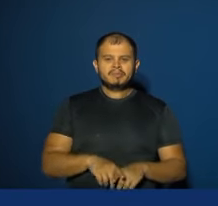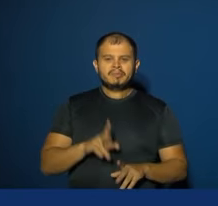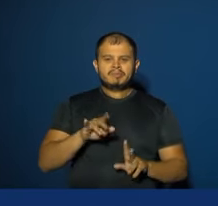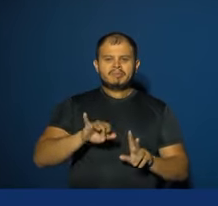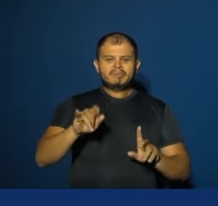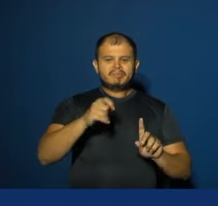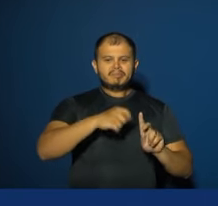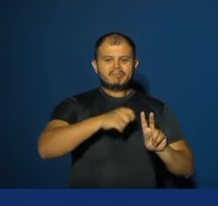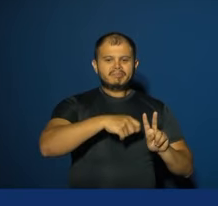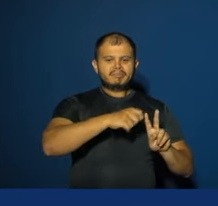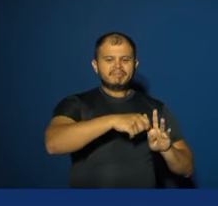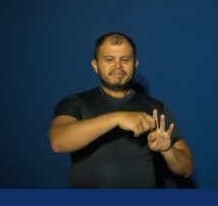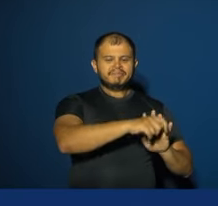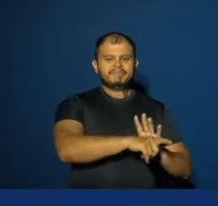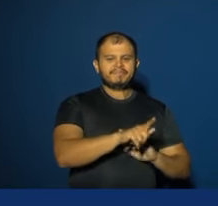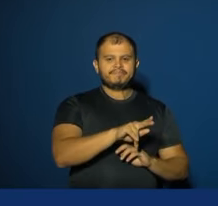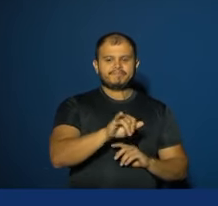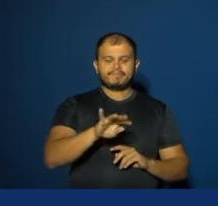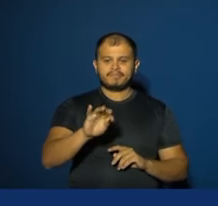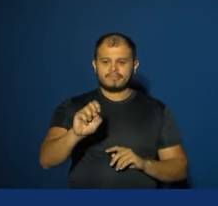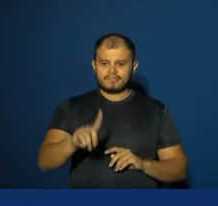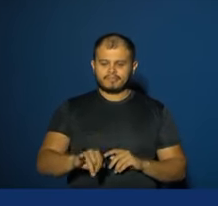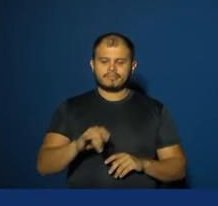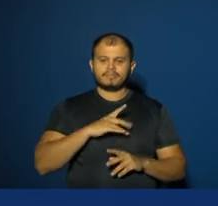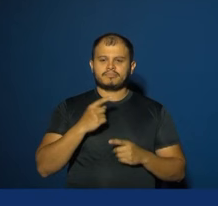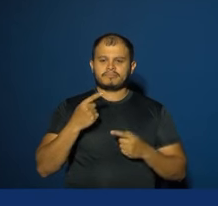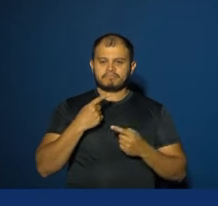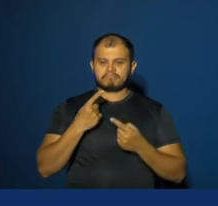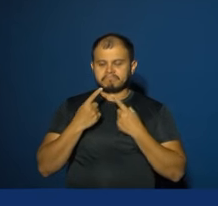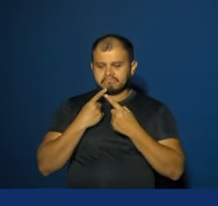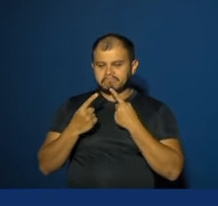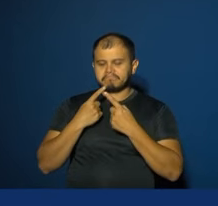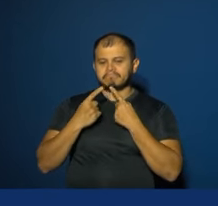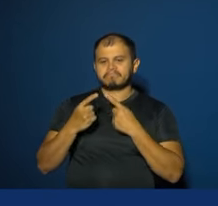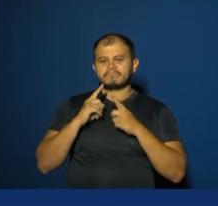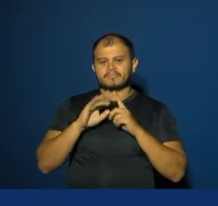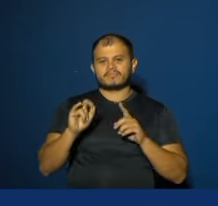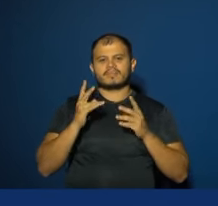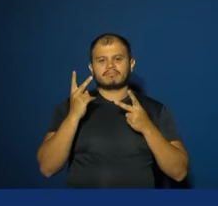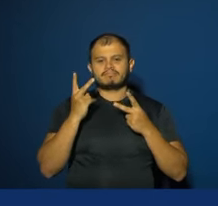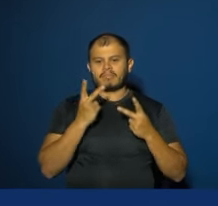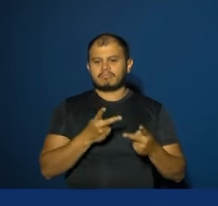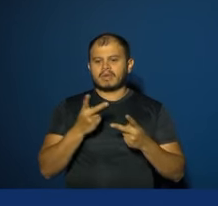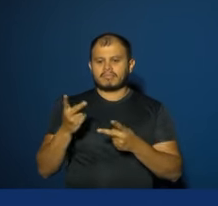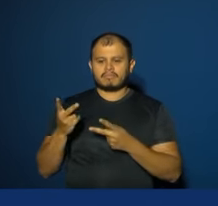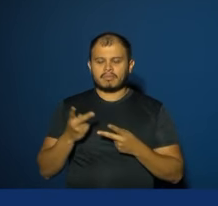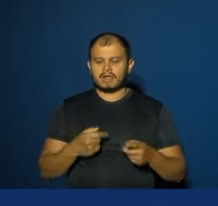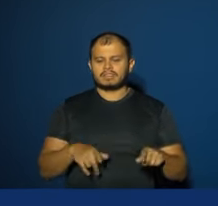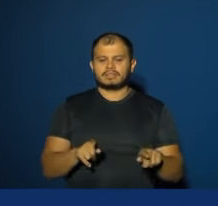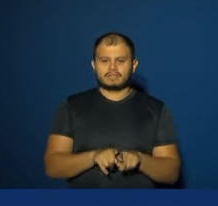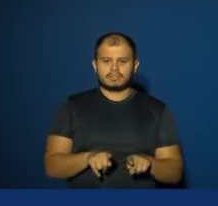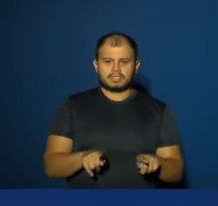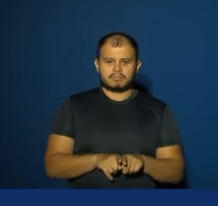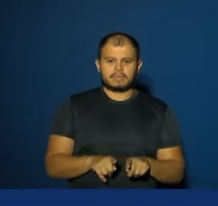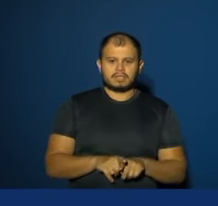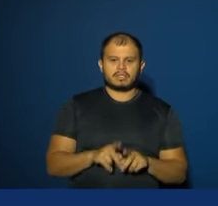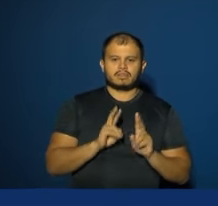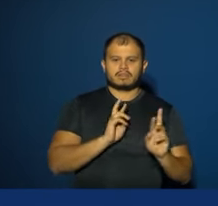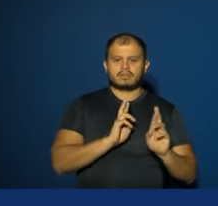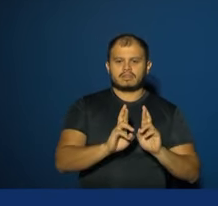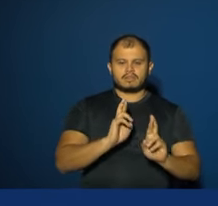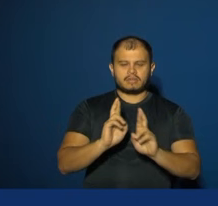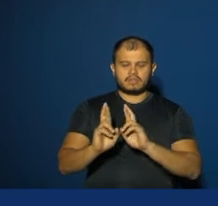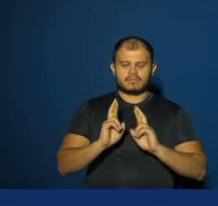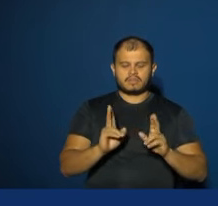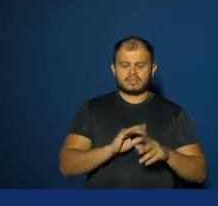meses Guidotti e eu vamos ter com certeza eh vamos nos encontrar não é Guidotti na enfim na nas rodovias que estão